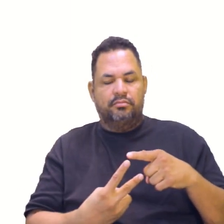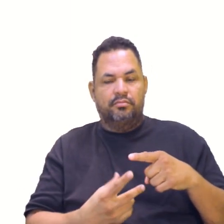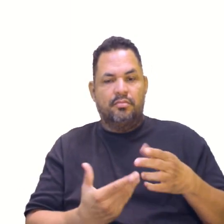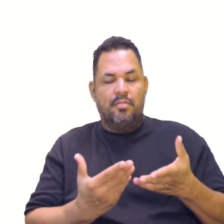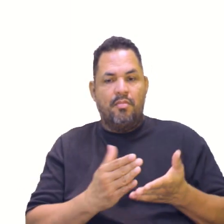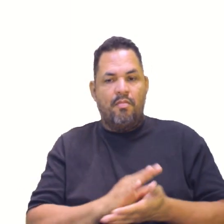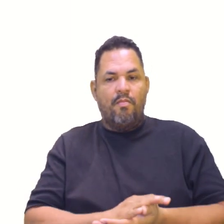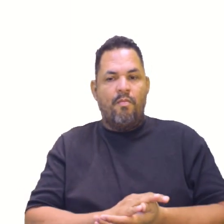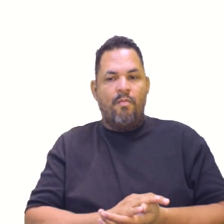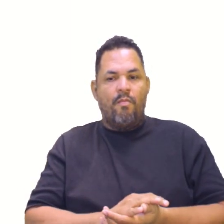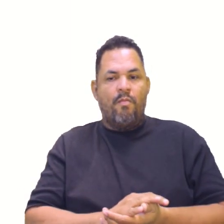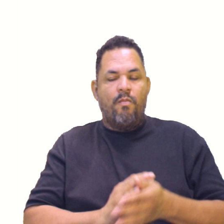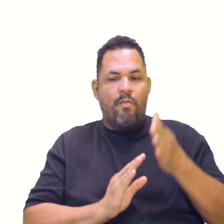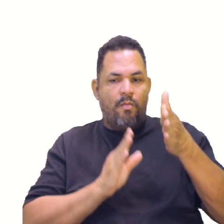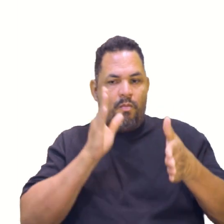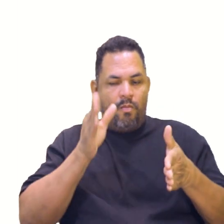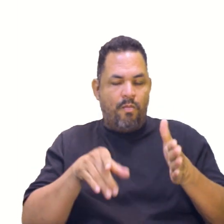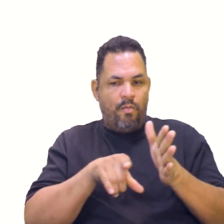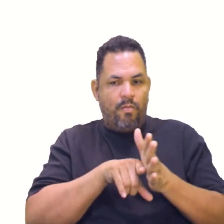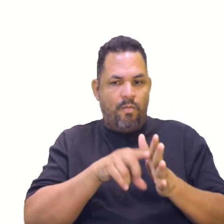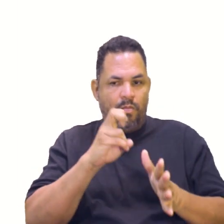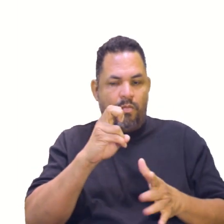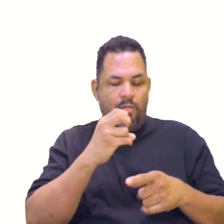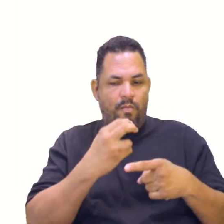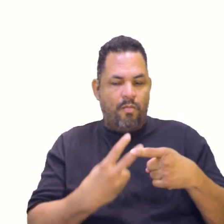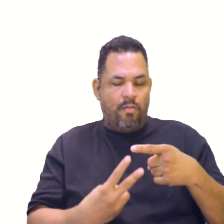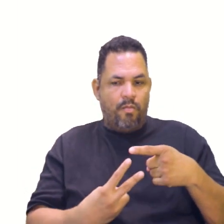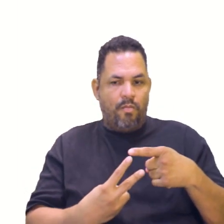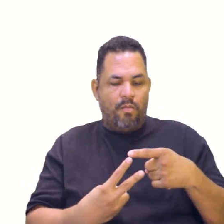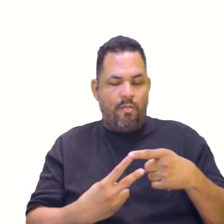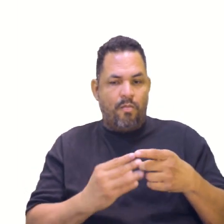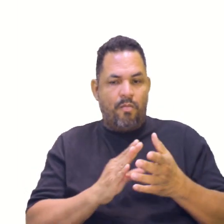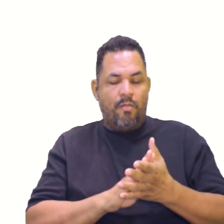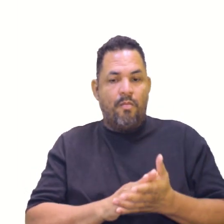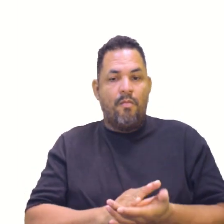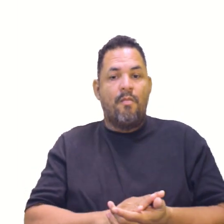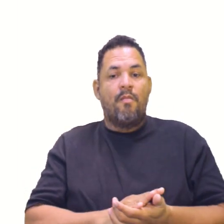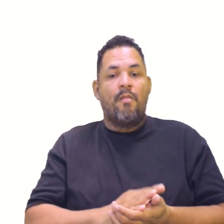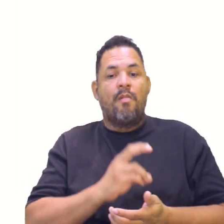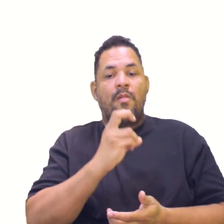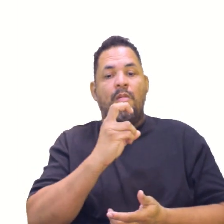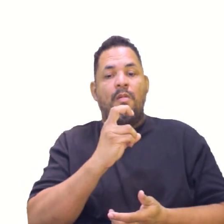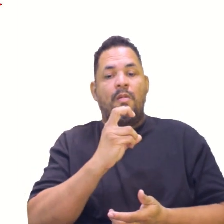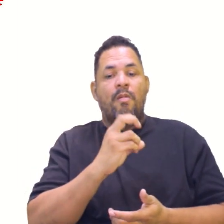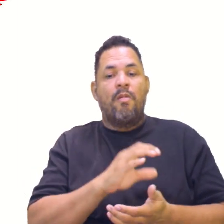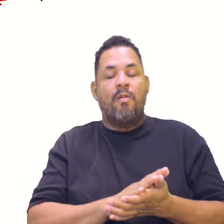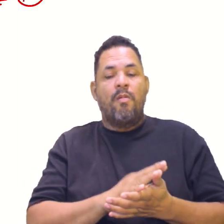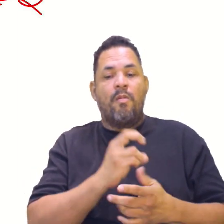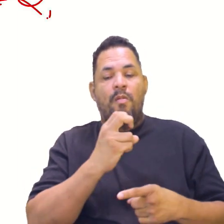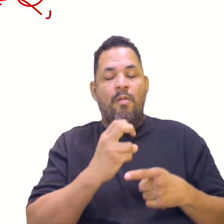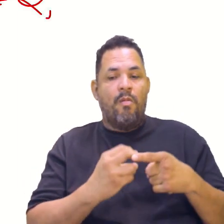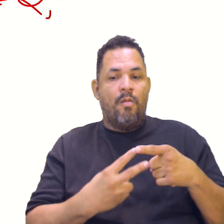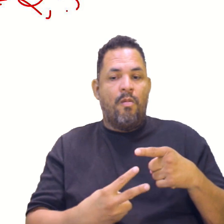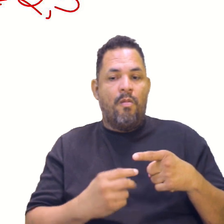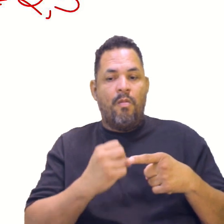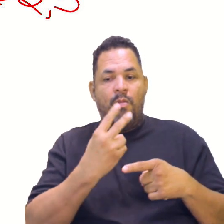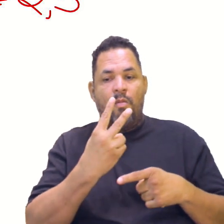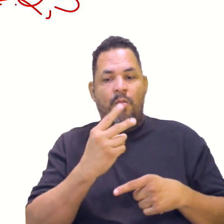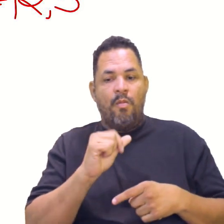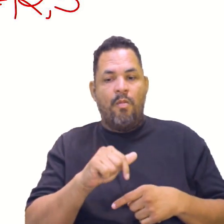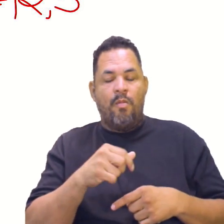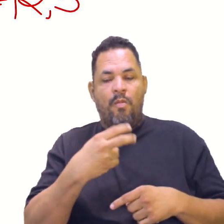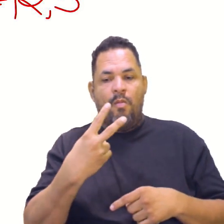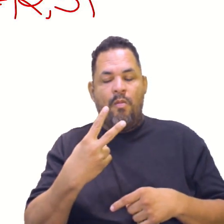2. Ou seja, o módulo de menos 5... dividido por 2. O módulo de menos 5 é 5, né? Isso. Dividido por 2.